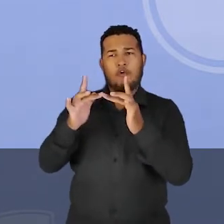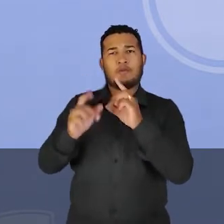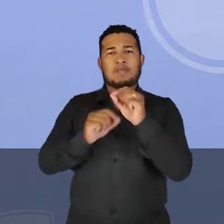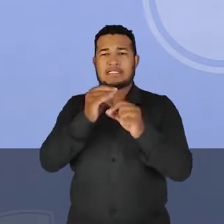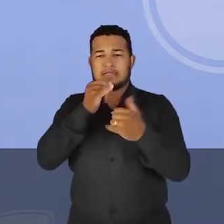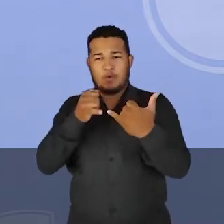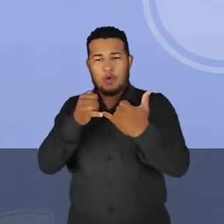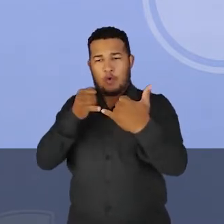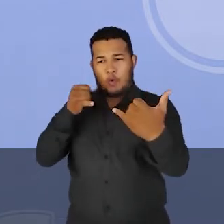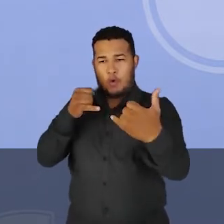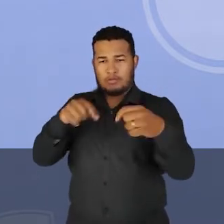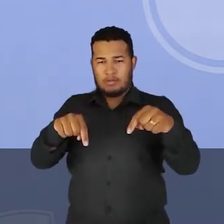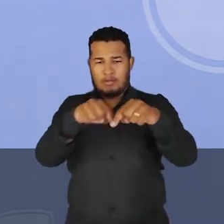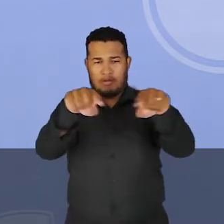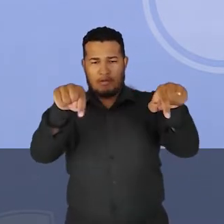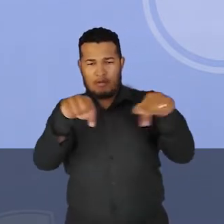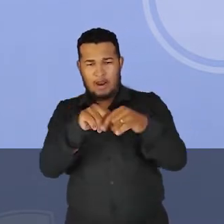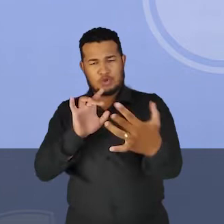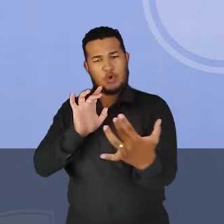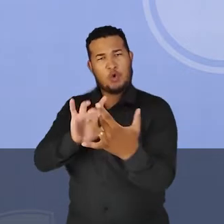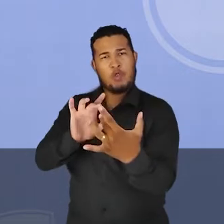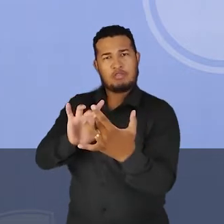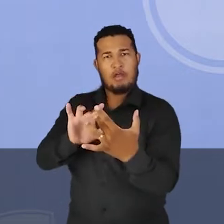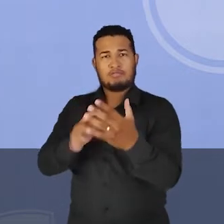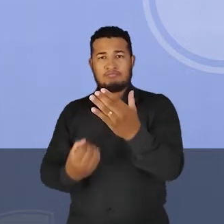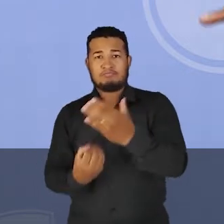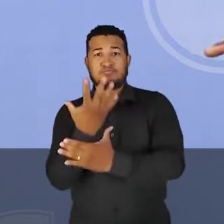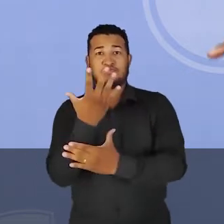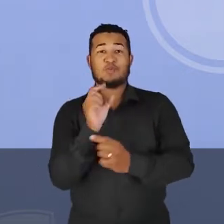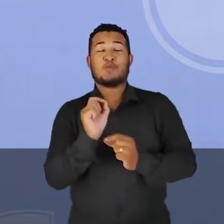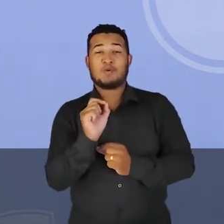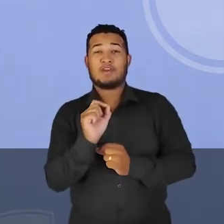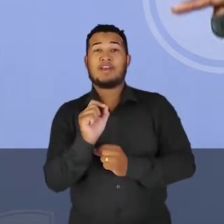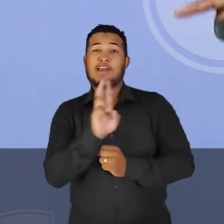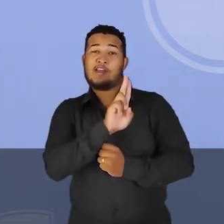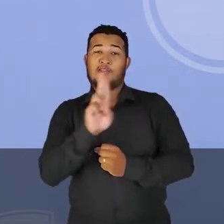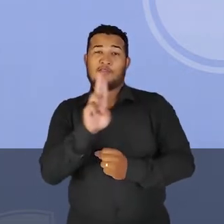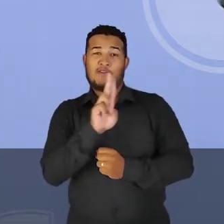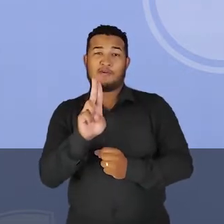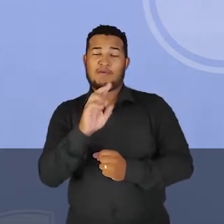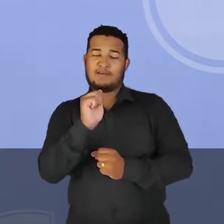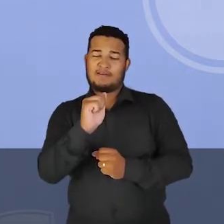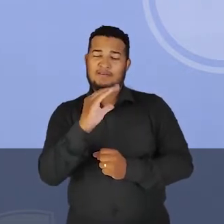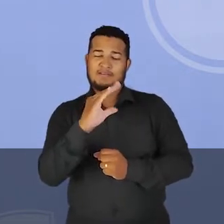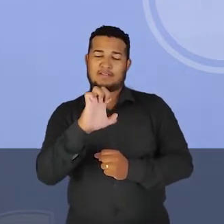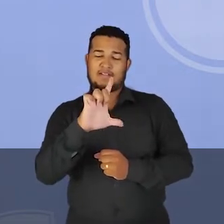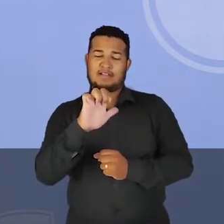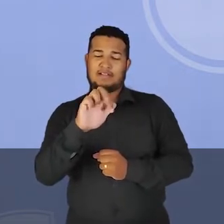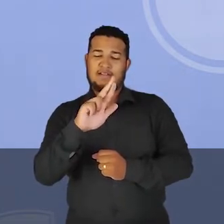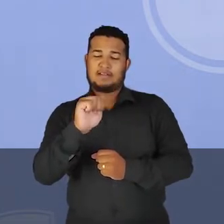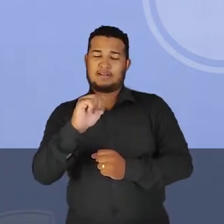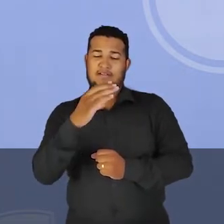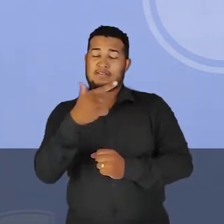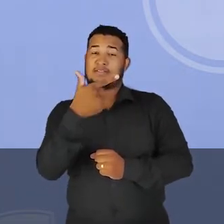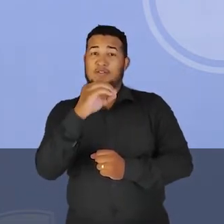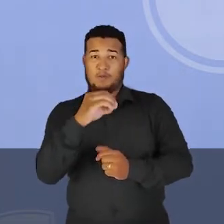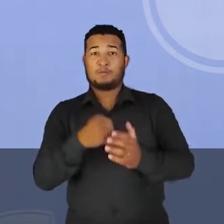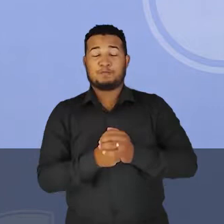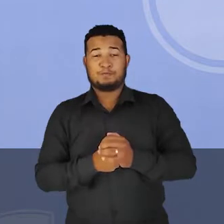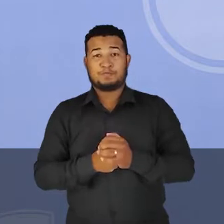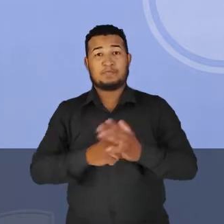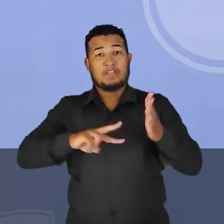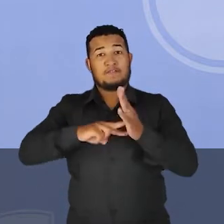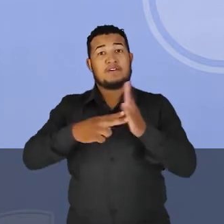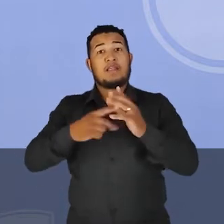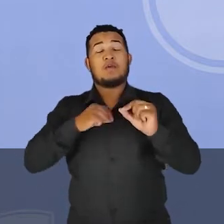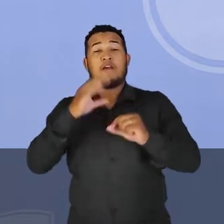e a caixa, o que surge é essa grandeza chamada de aceleração. E ela promove a